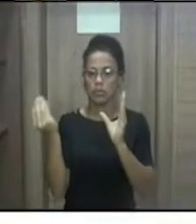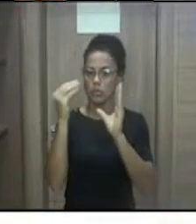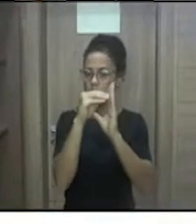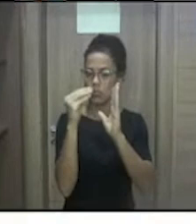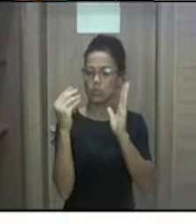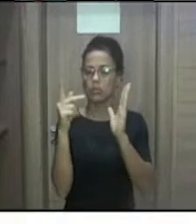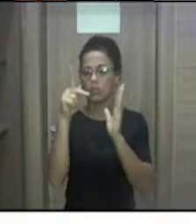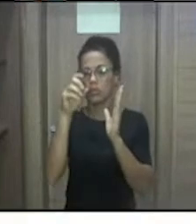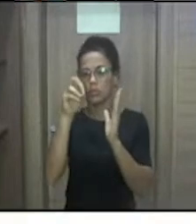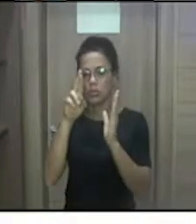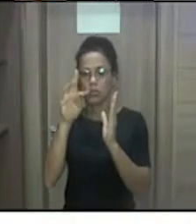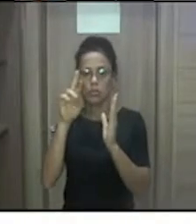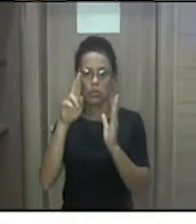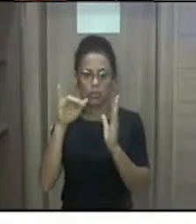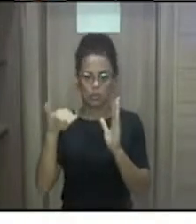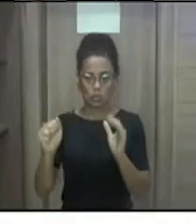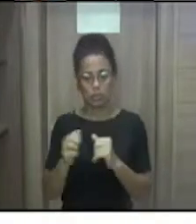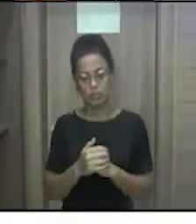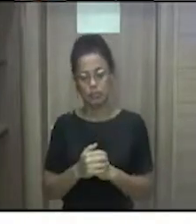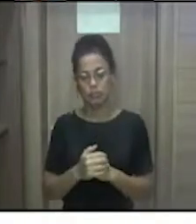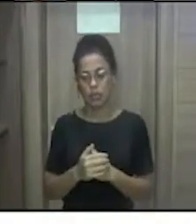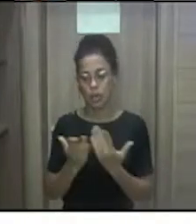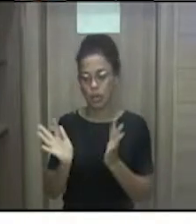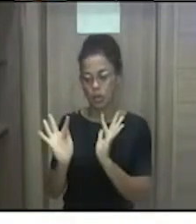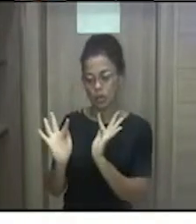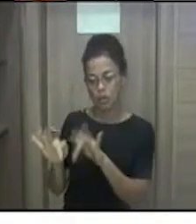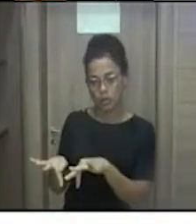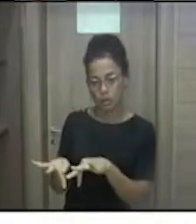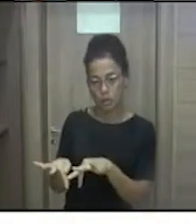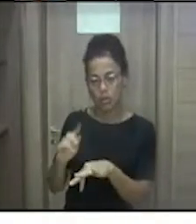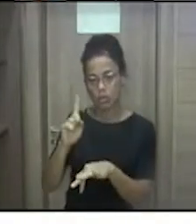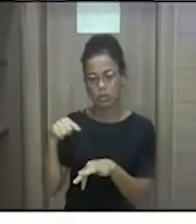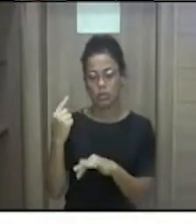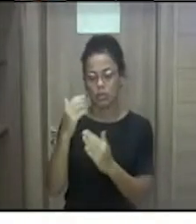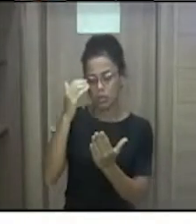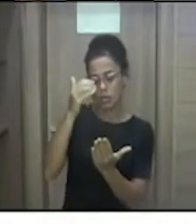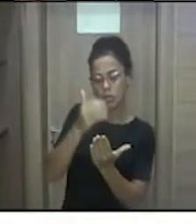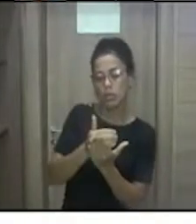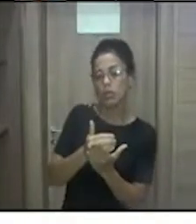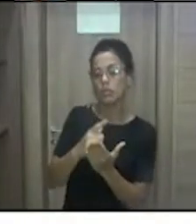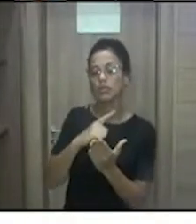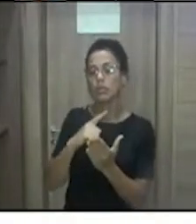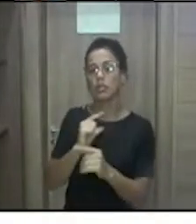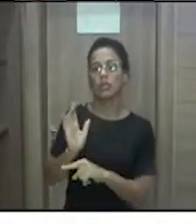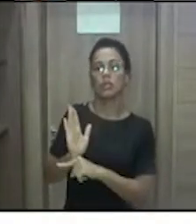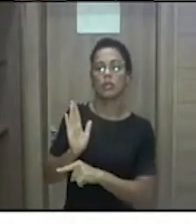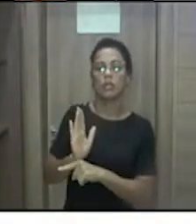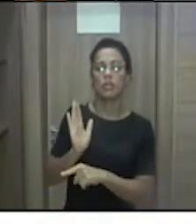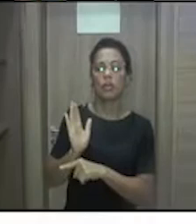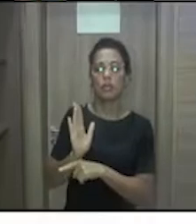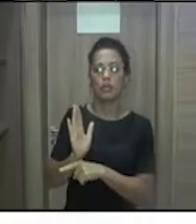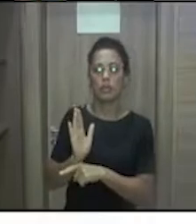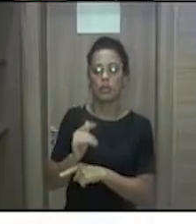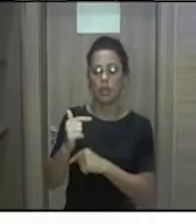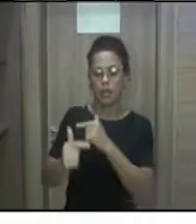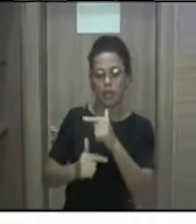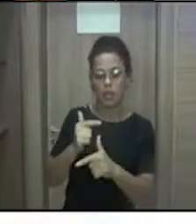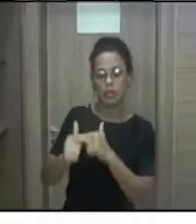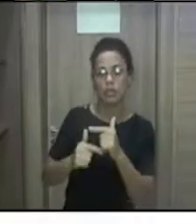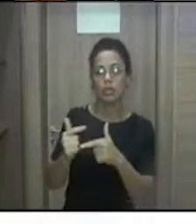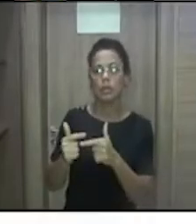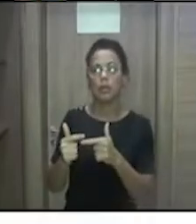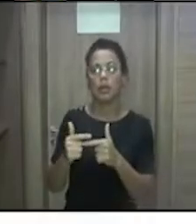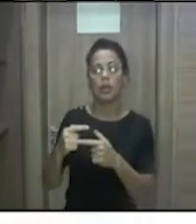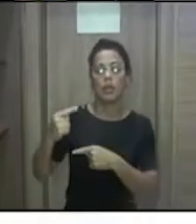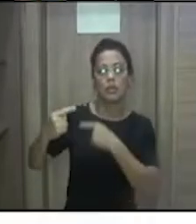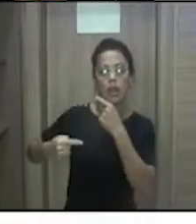para finalizar, nós temos uma tese em curso que está próxima de defender, de Lília. Então, ela vai trabalhar a ideia de que a política de